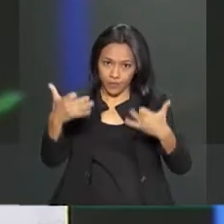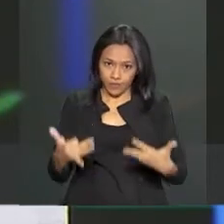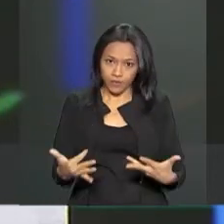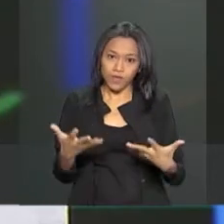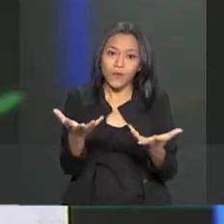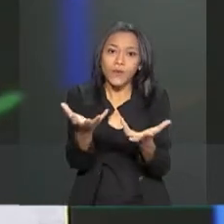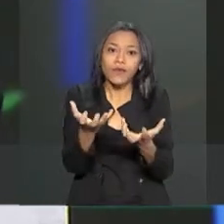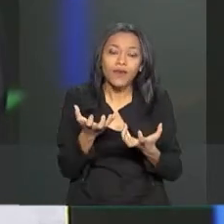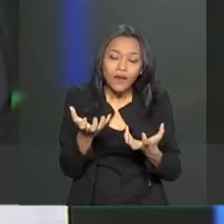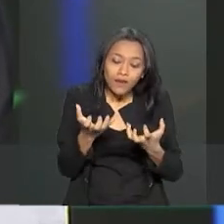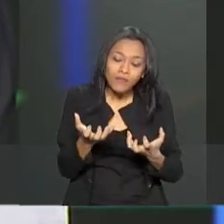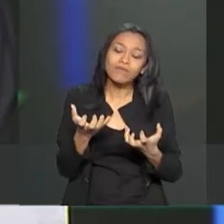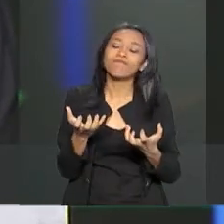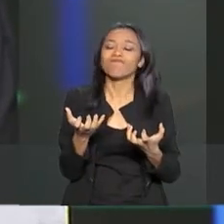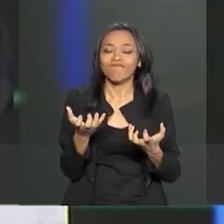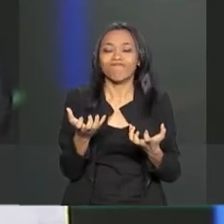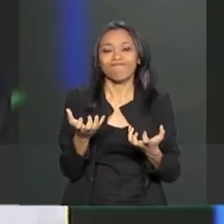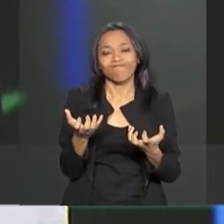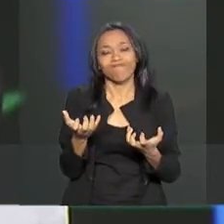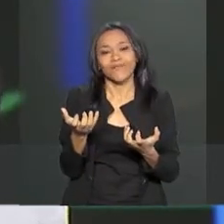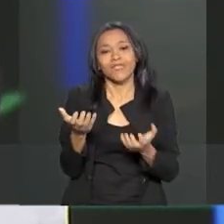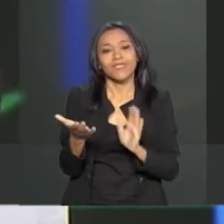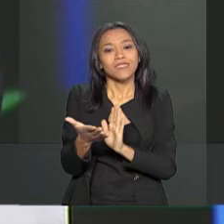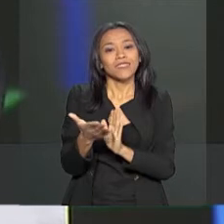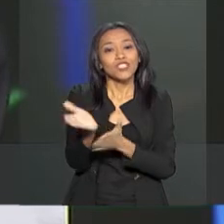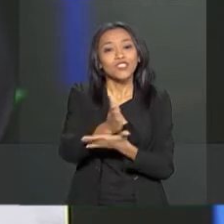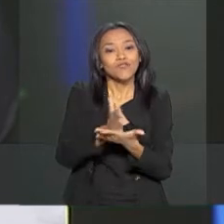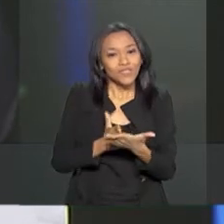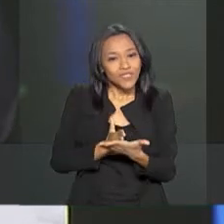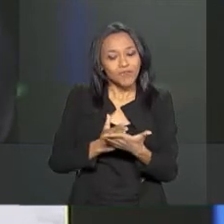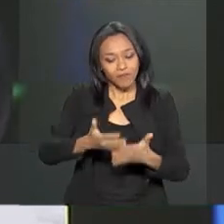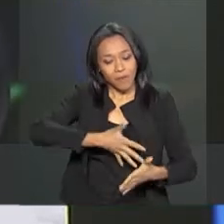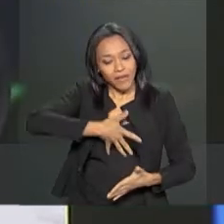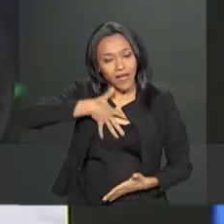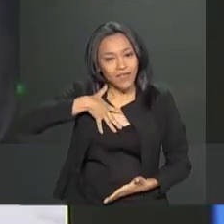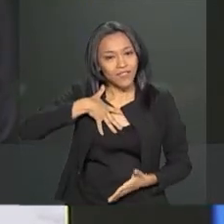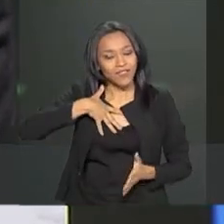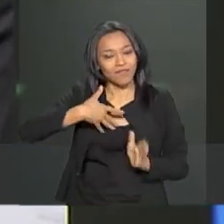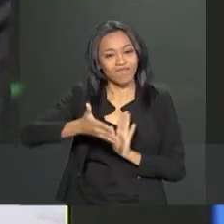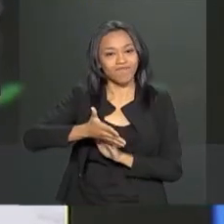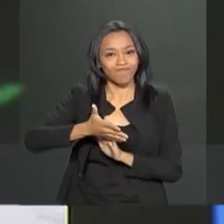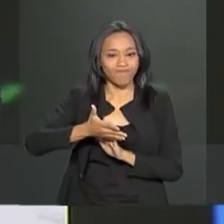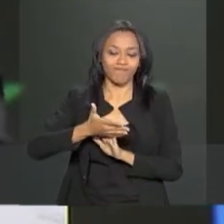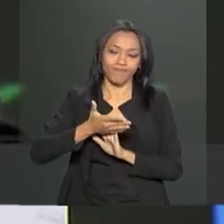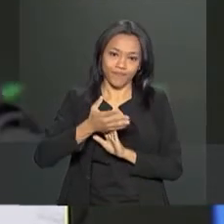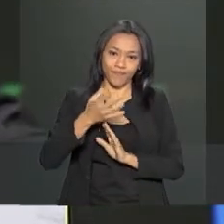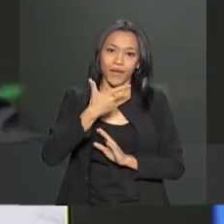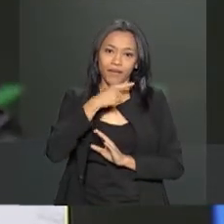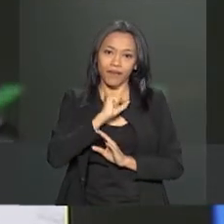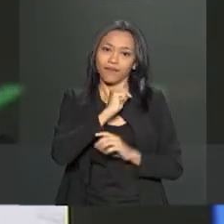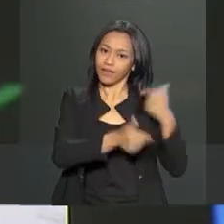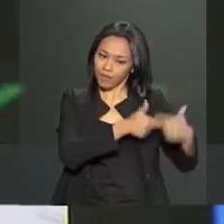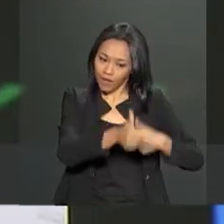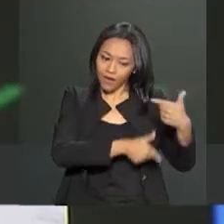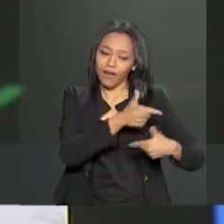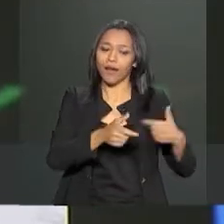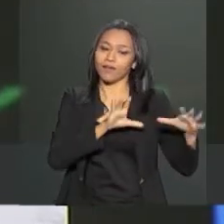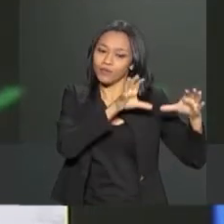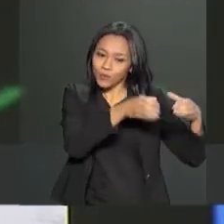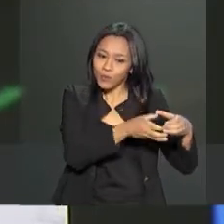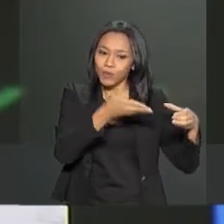quero dividir a homenagem que os senhores me forneceram com todos os senhores, porque a homenagem também é àqueles que trabalharam na data